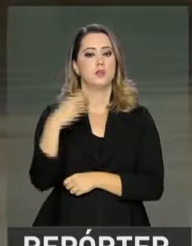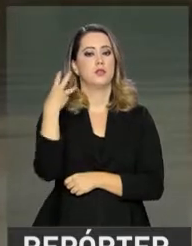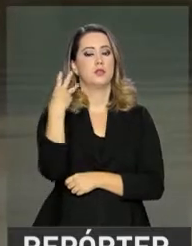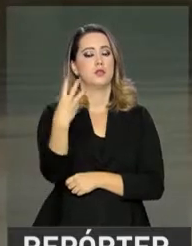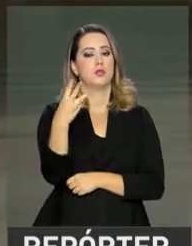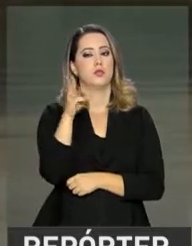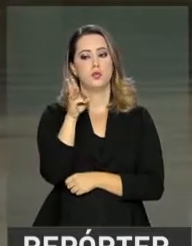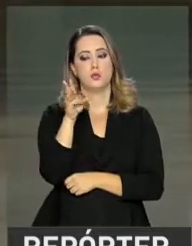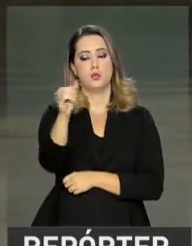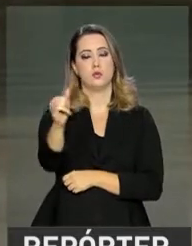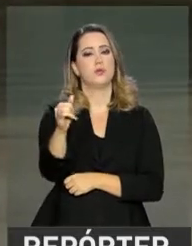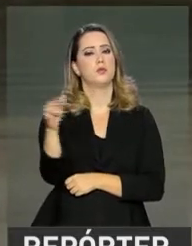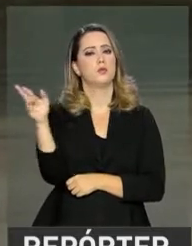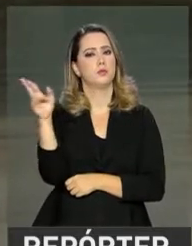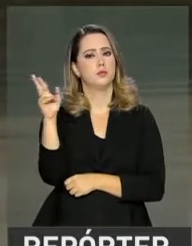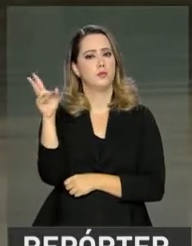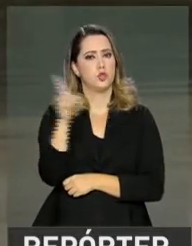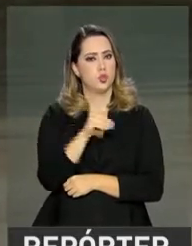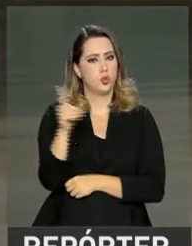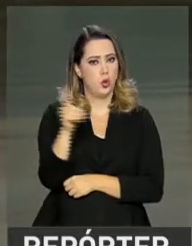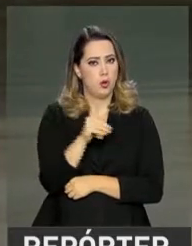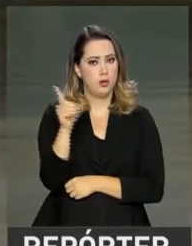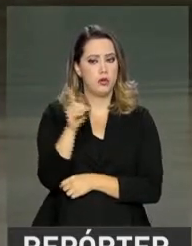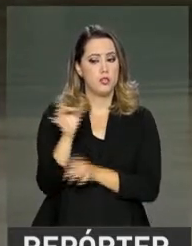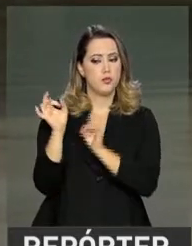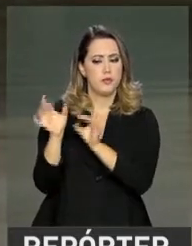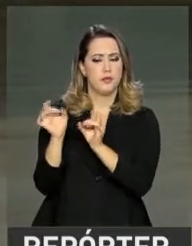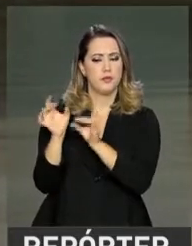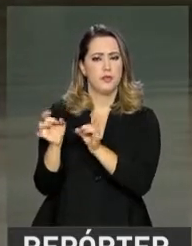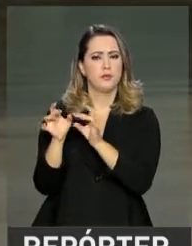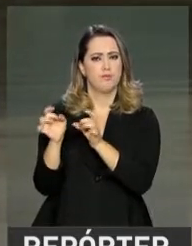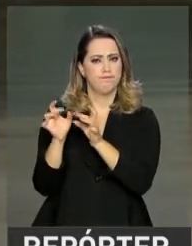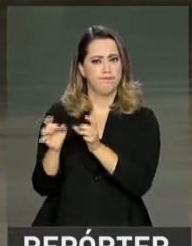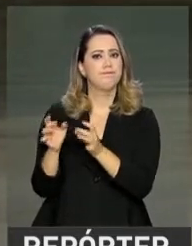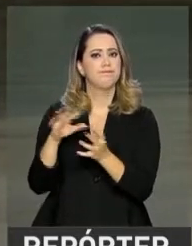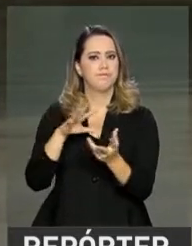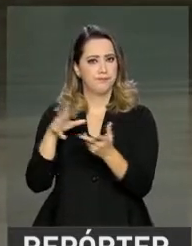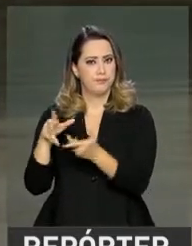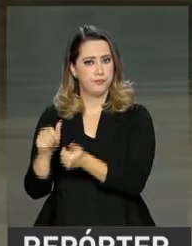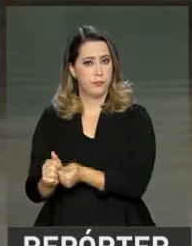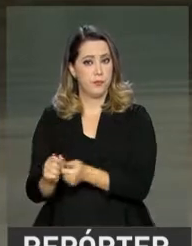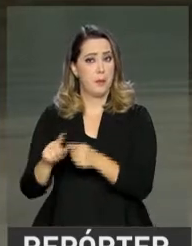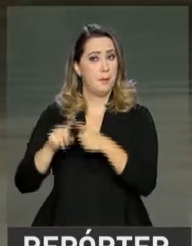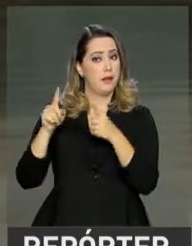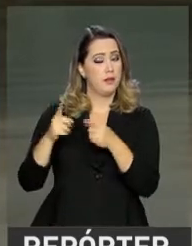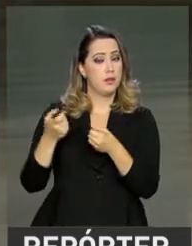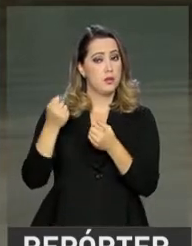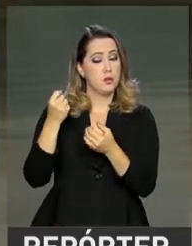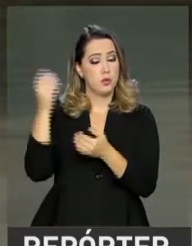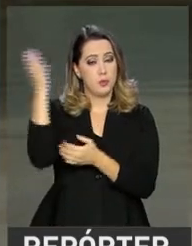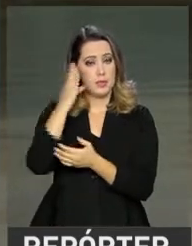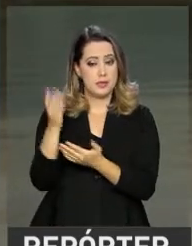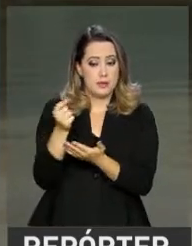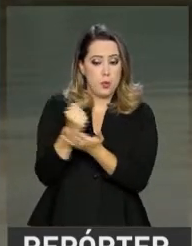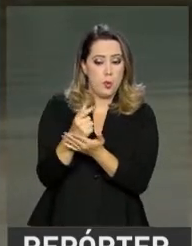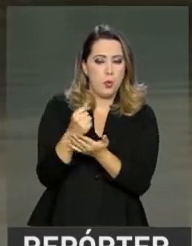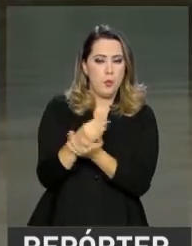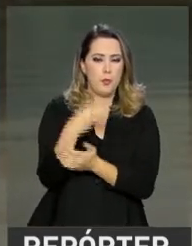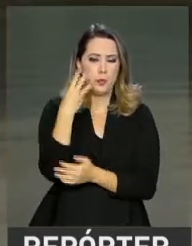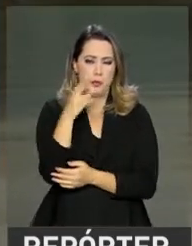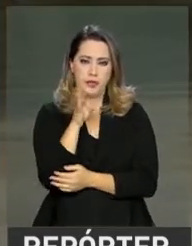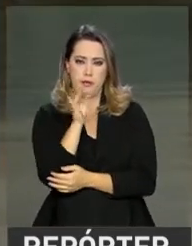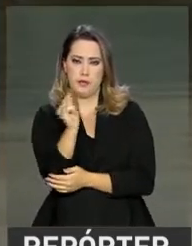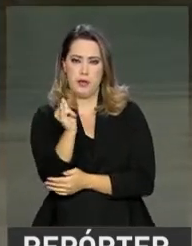e 500 milhões de dólares em exportações enquanto o brasil importou um pouco mais de 3 bilhões de dólares